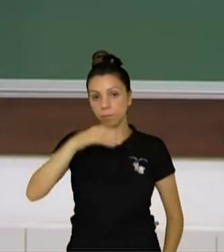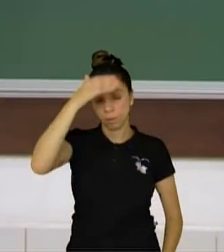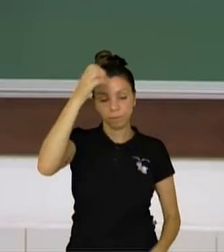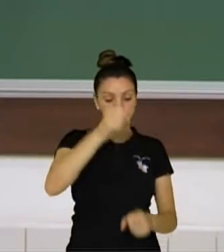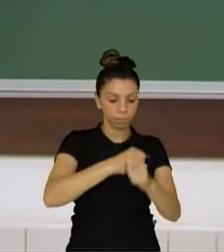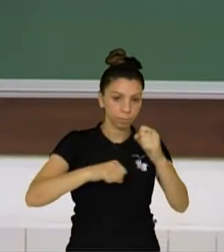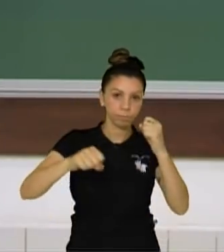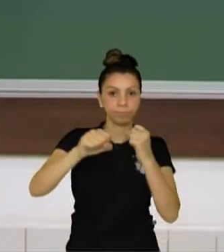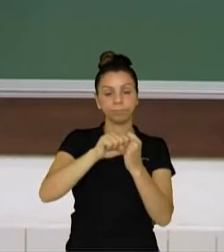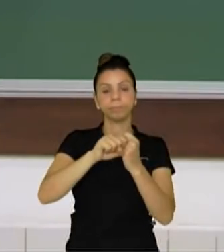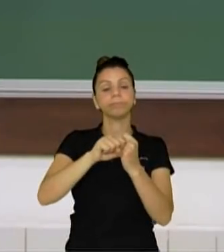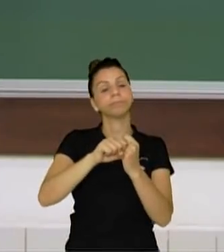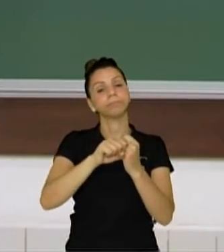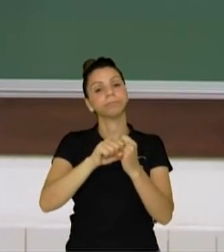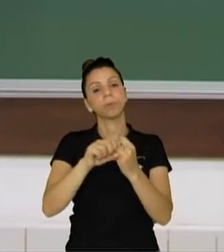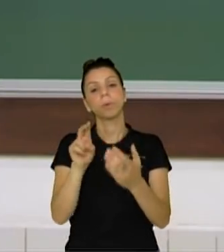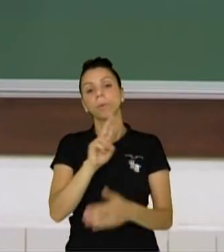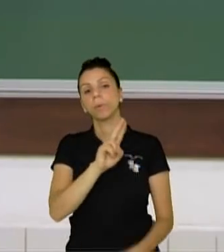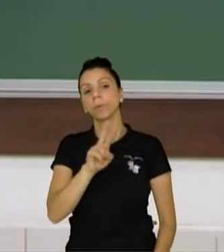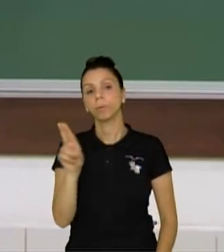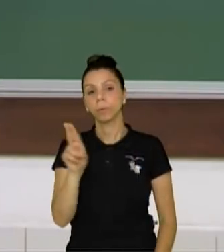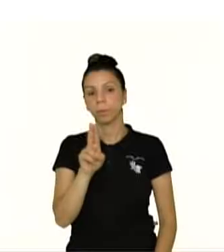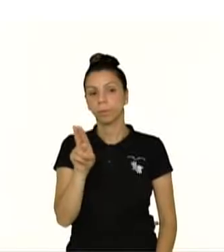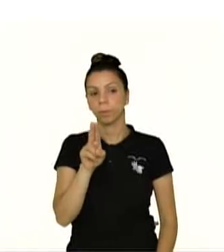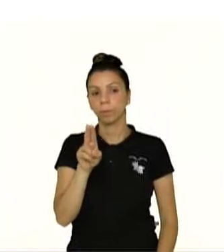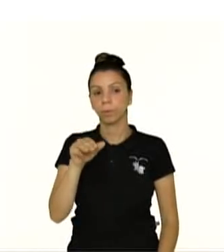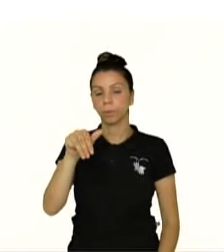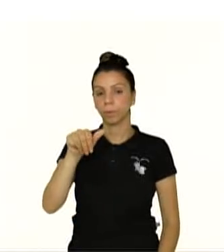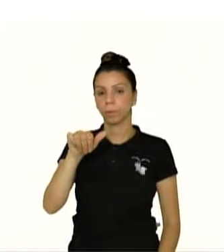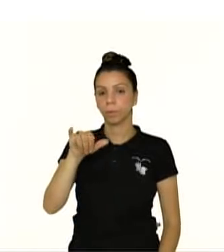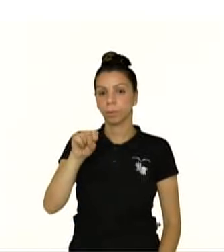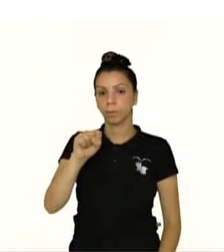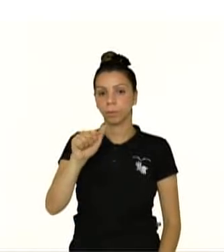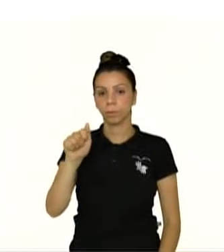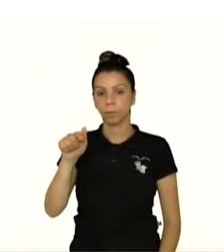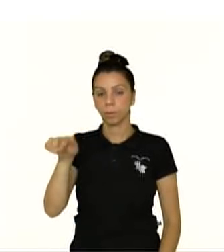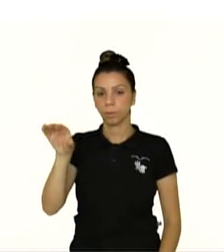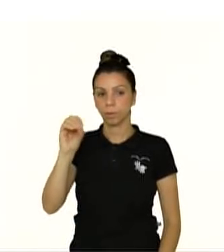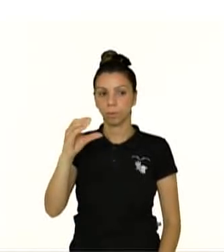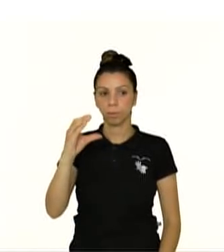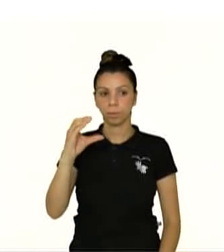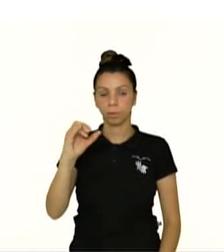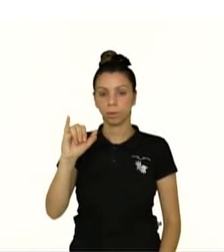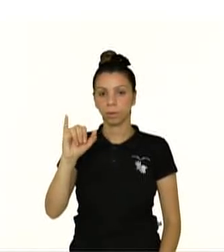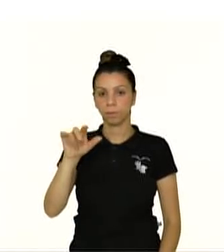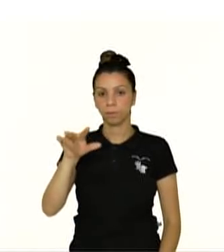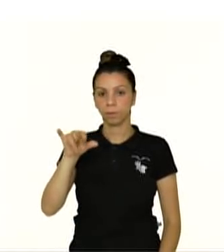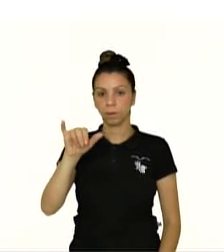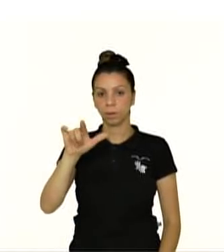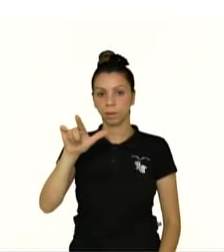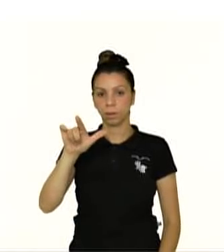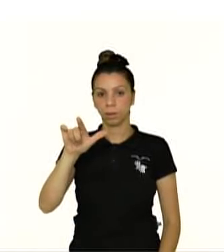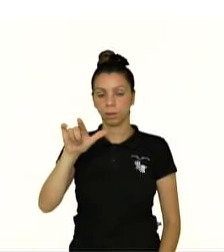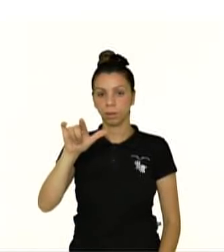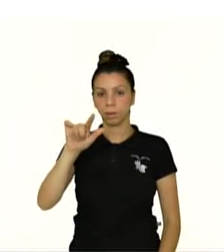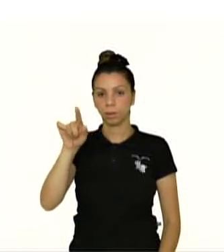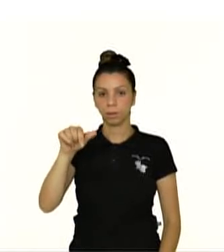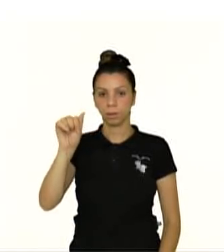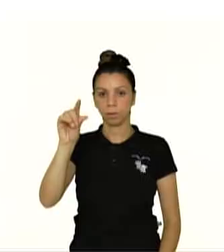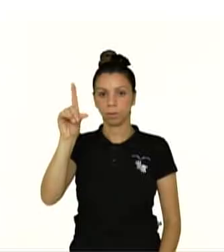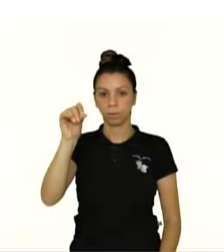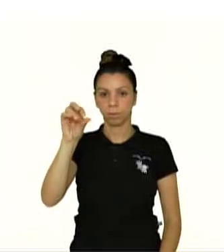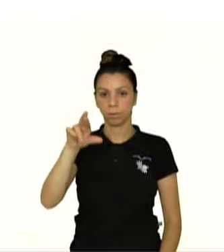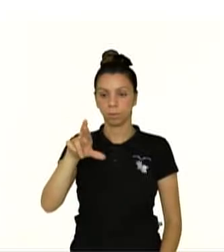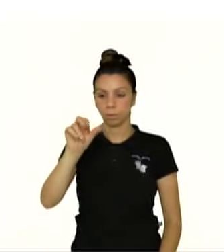social, é mais conhecida como missão civilizadora. Aqui eu vou estabelecer